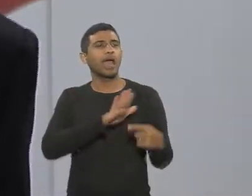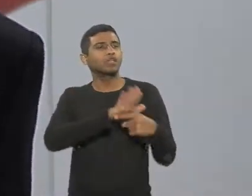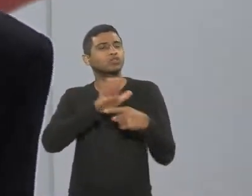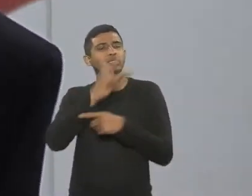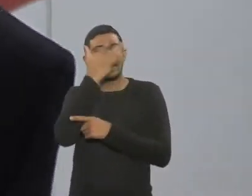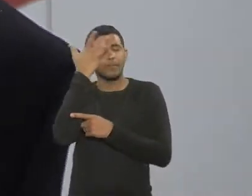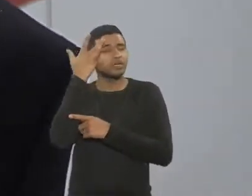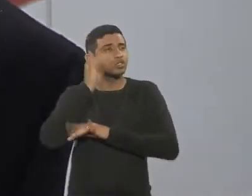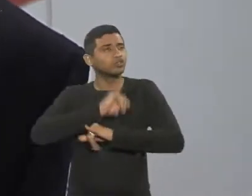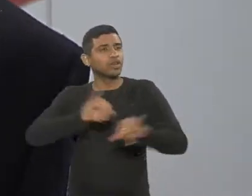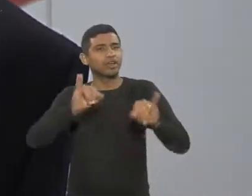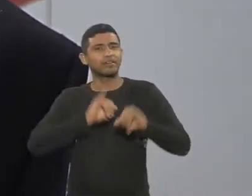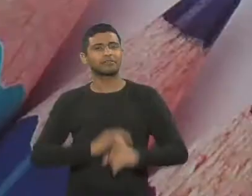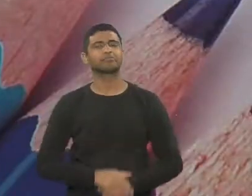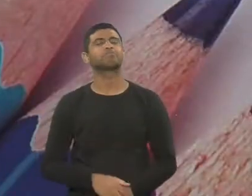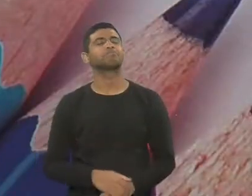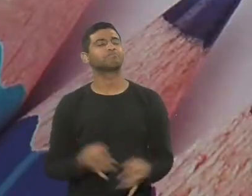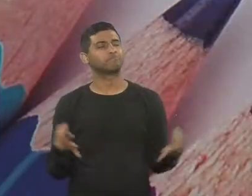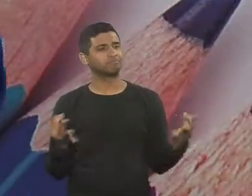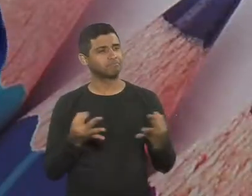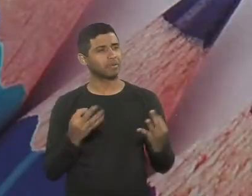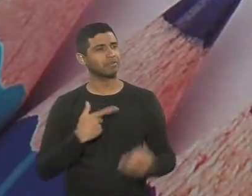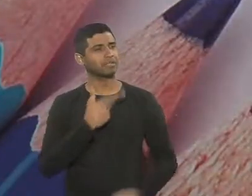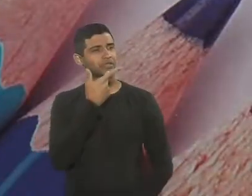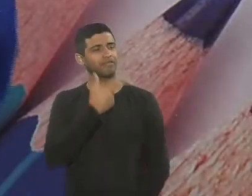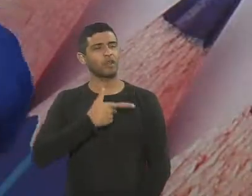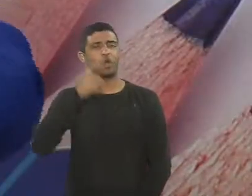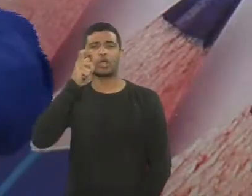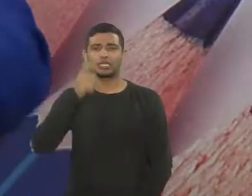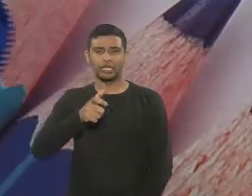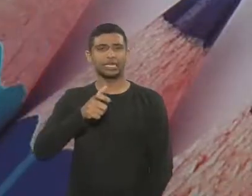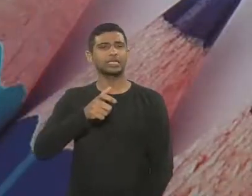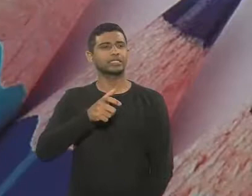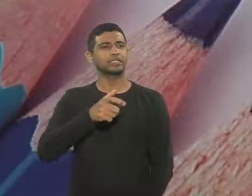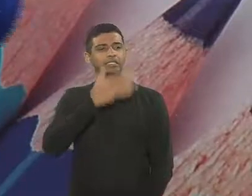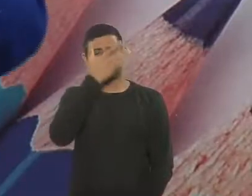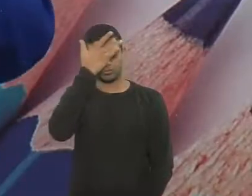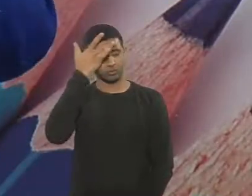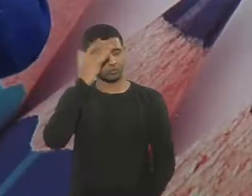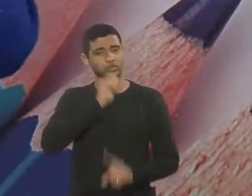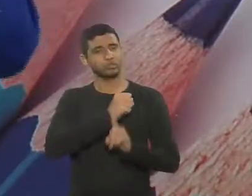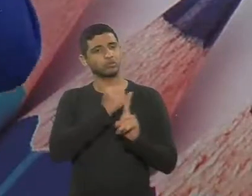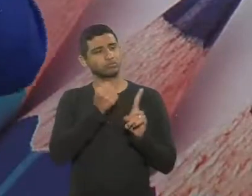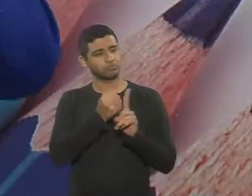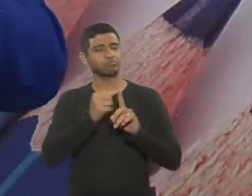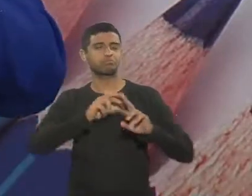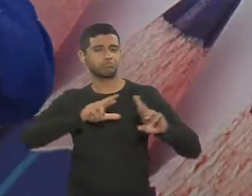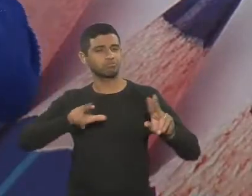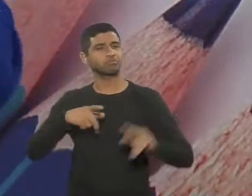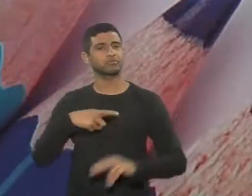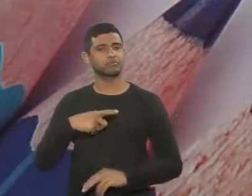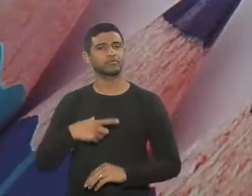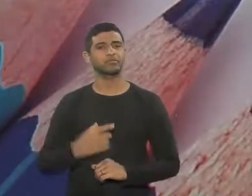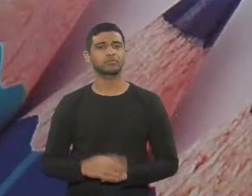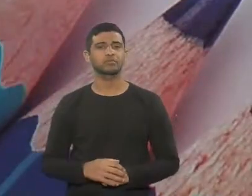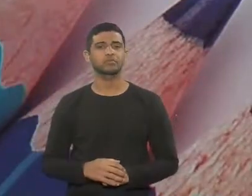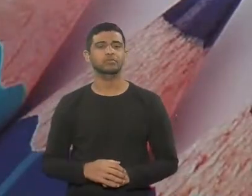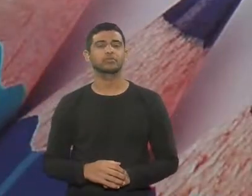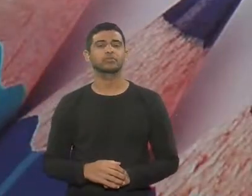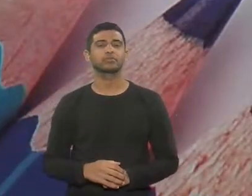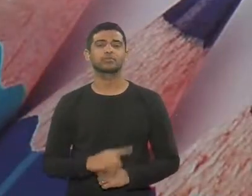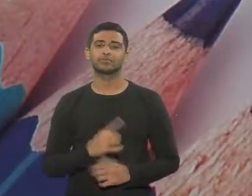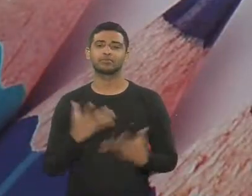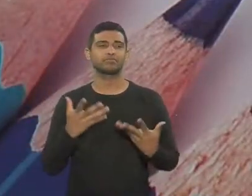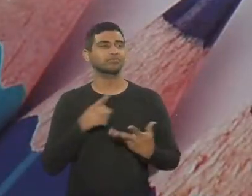a se informarem. Perfeito. Não, quando você falou interesse do público e interesse público. Isso, é essa a diferença. E aí eu queria que